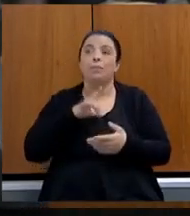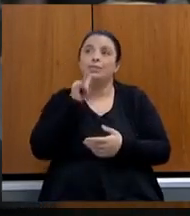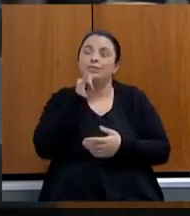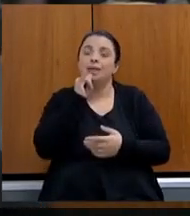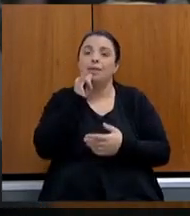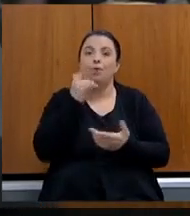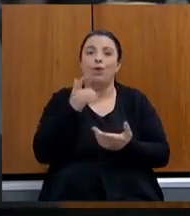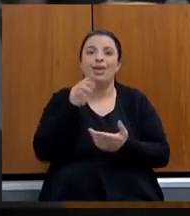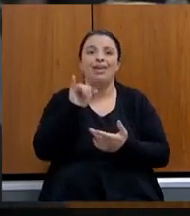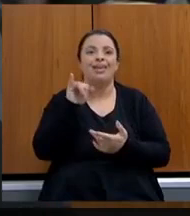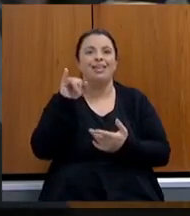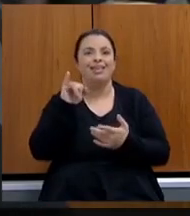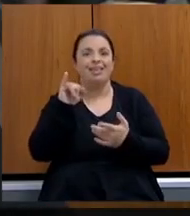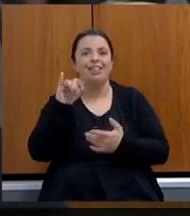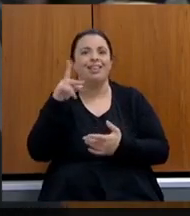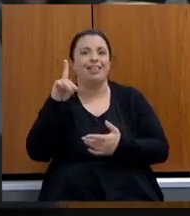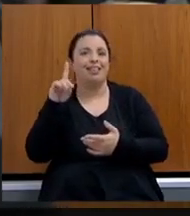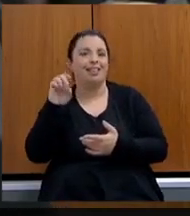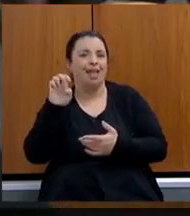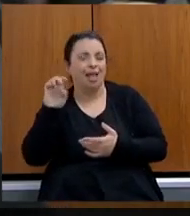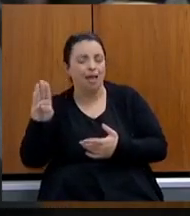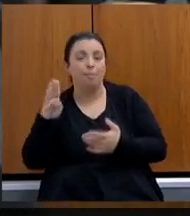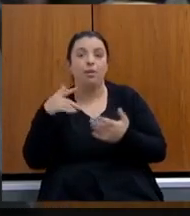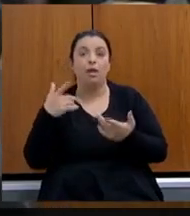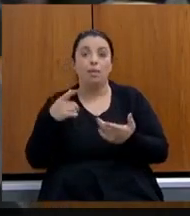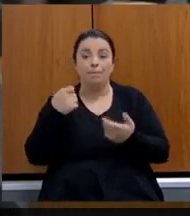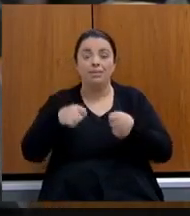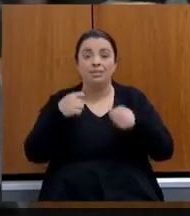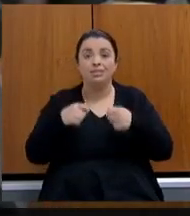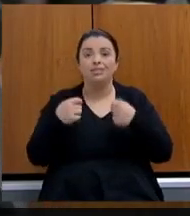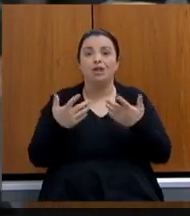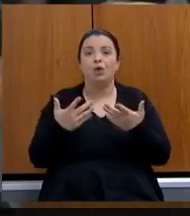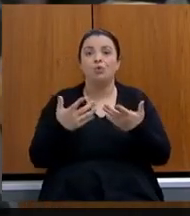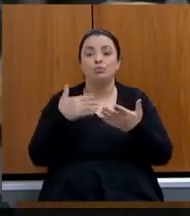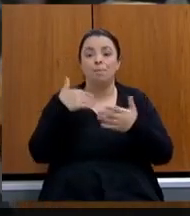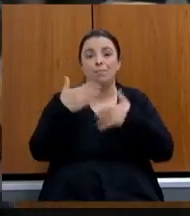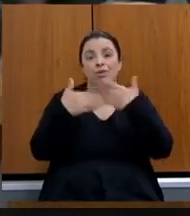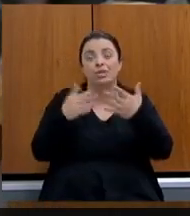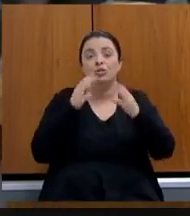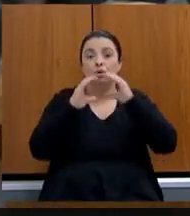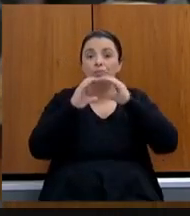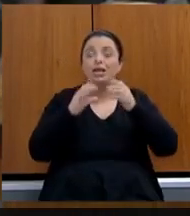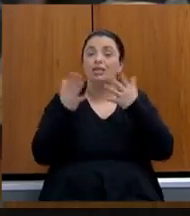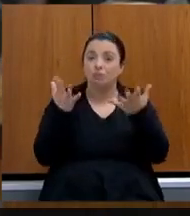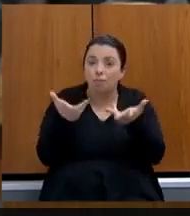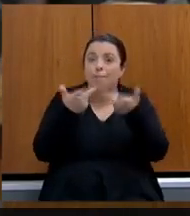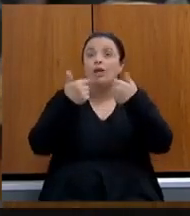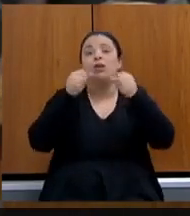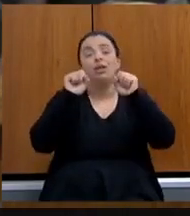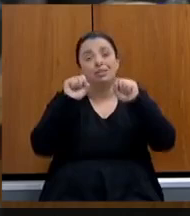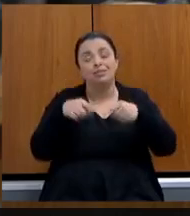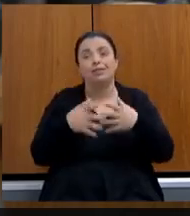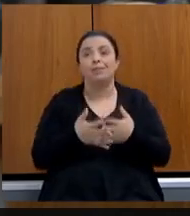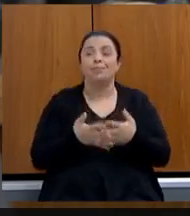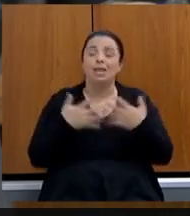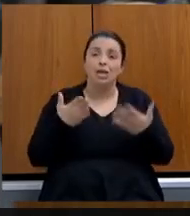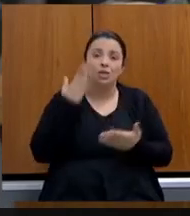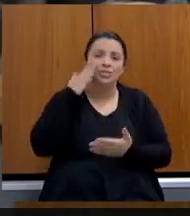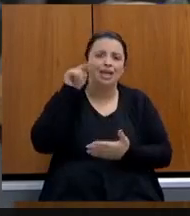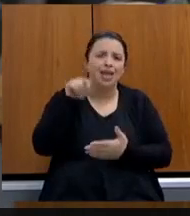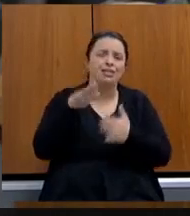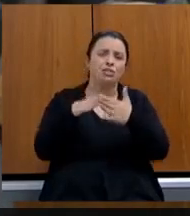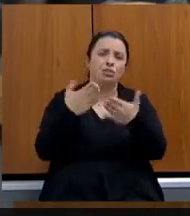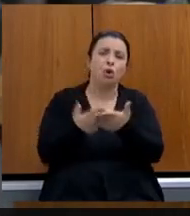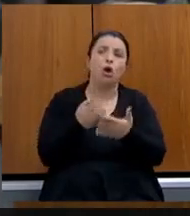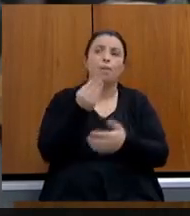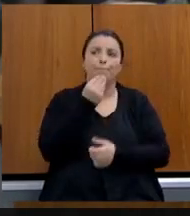ideia de melhorar os processos de comunicação então eu entendo que certamente na situação dessa escola